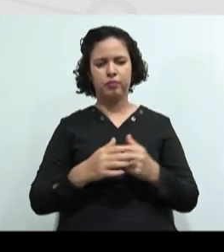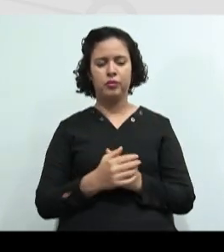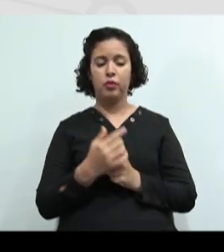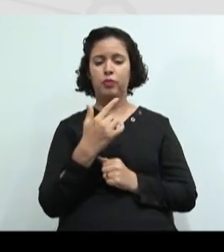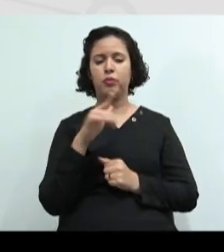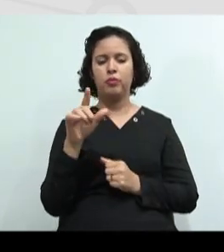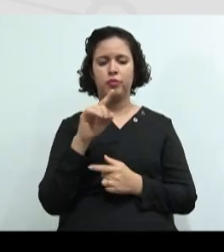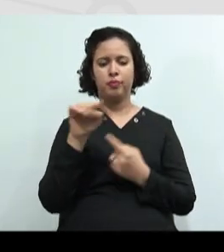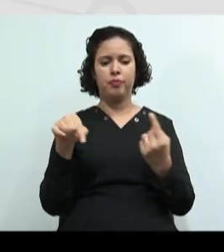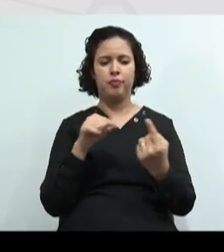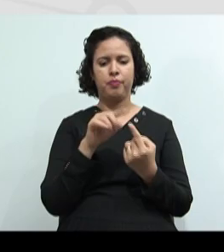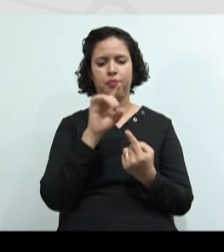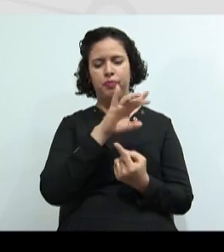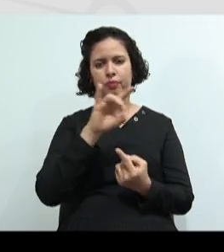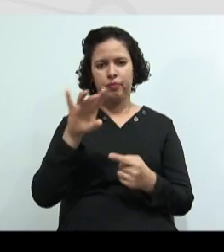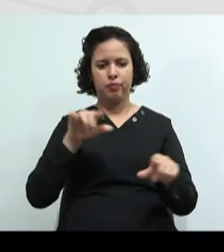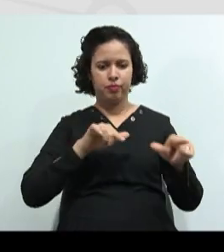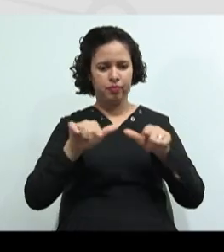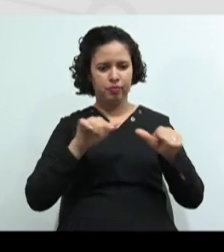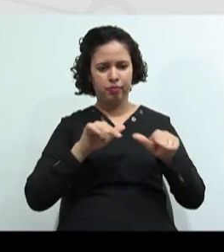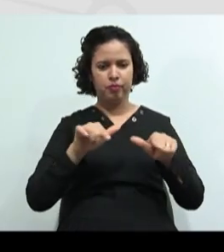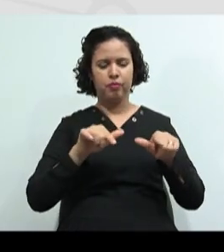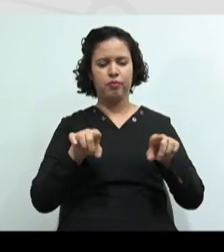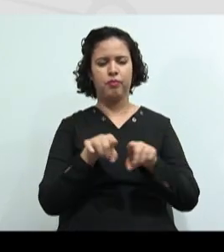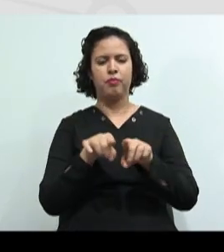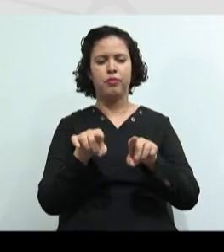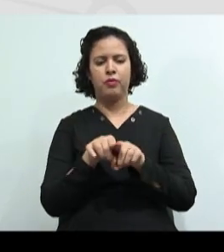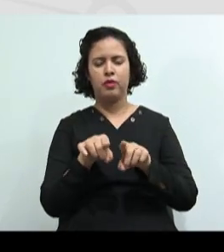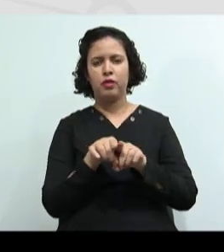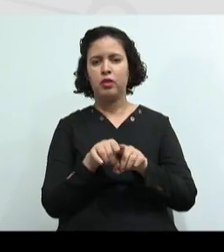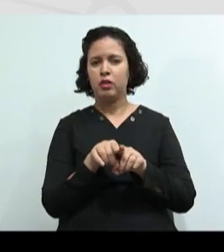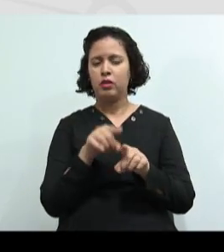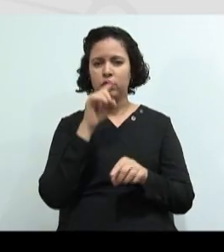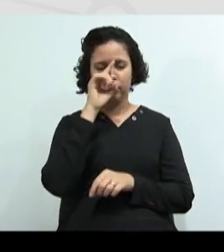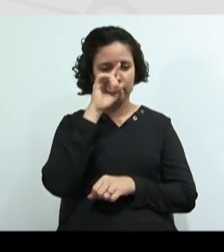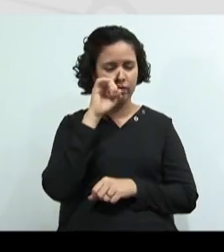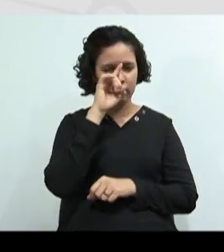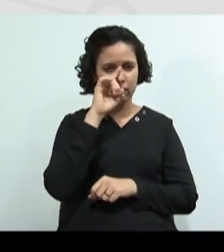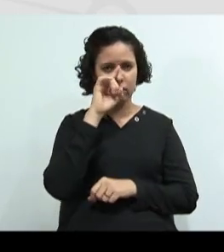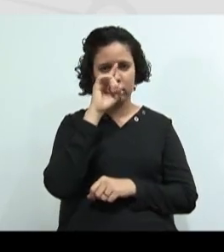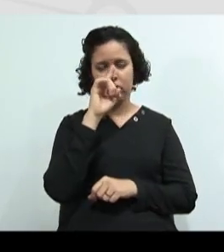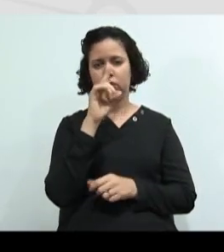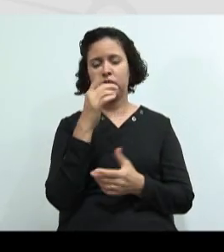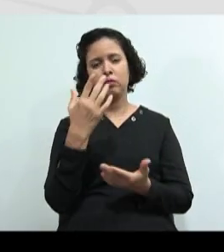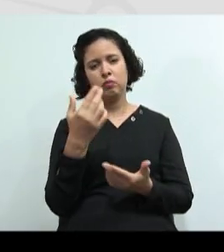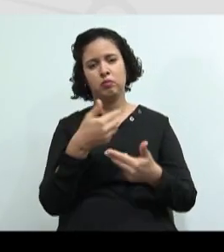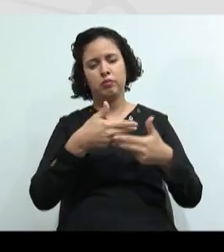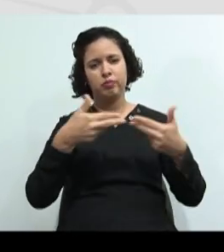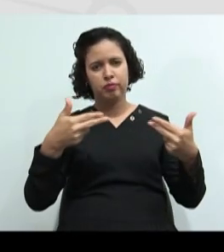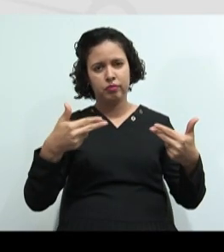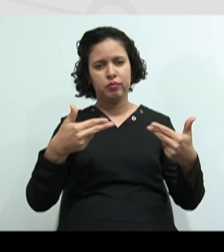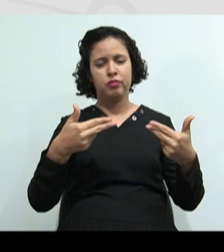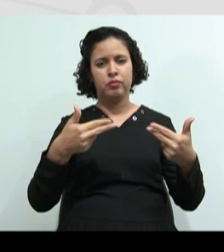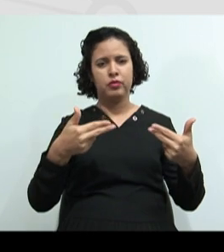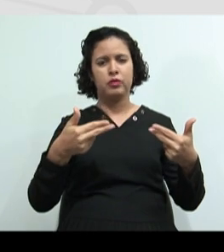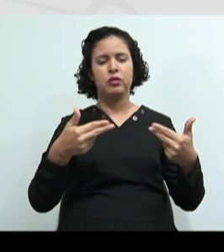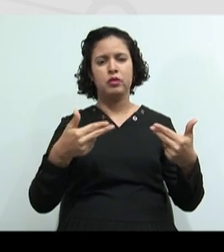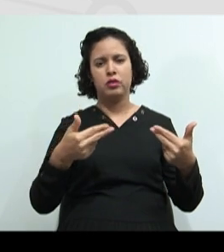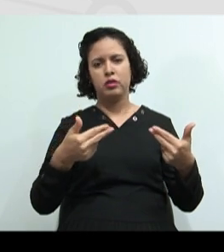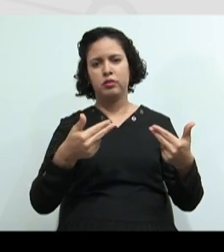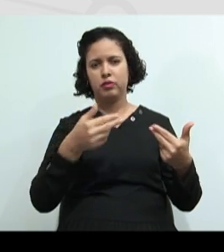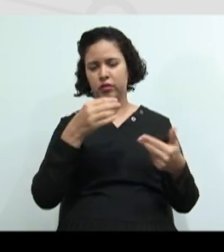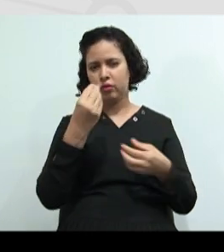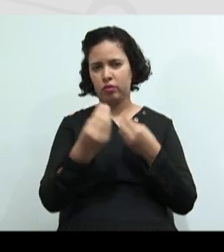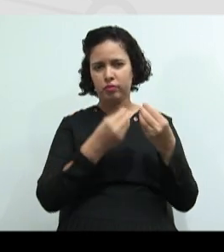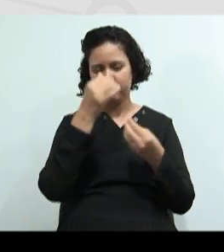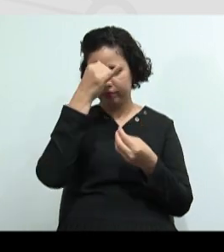itens: objetivos de cada ação a ser executada, os riscos previstos na execução e seus respectivos planos de contingência, tá?